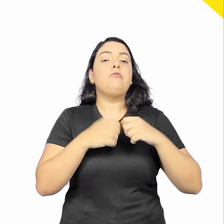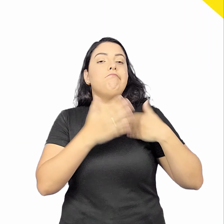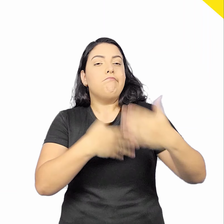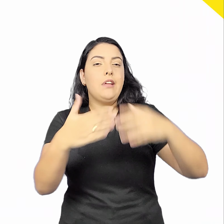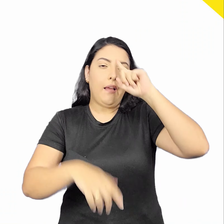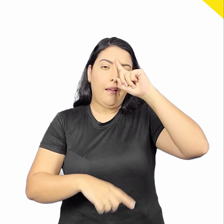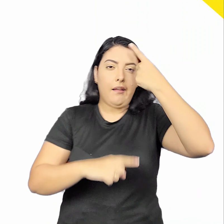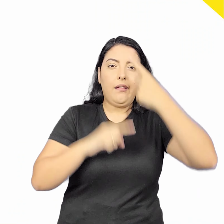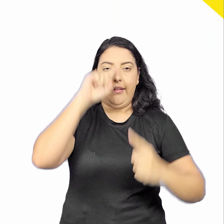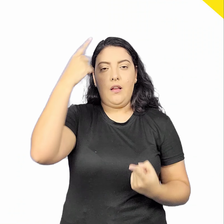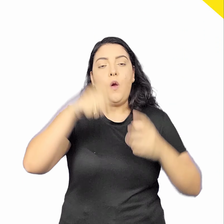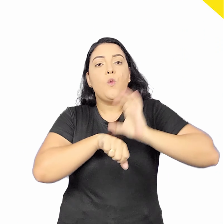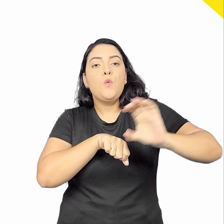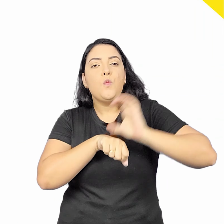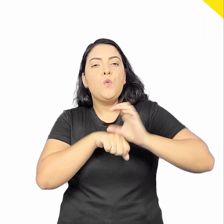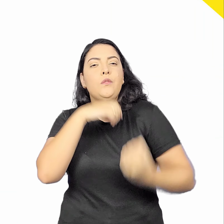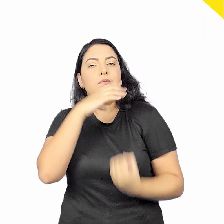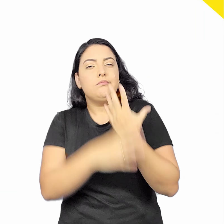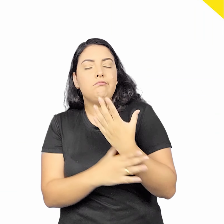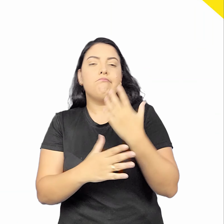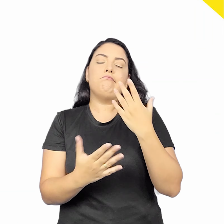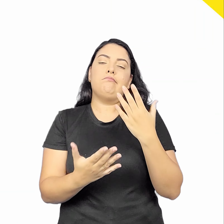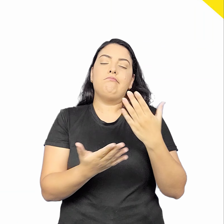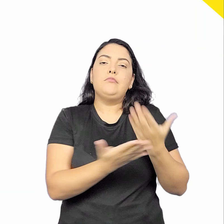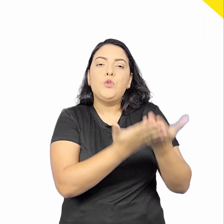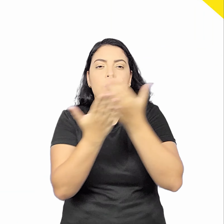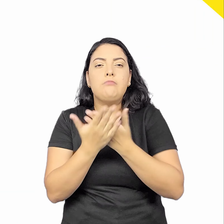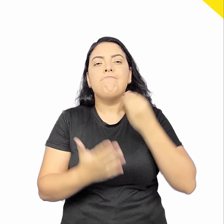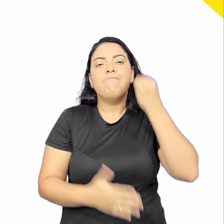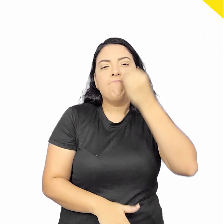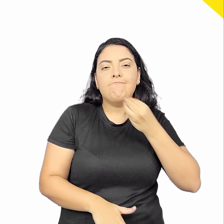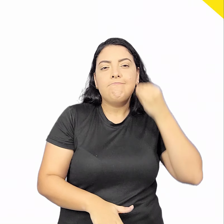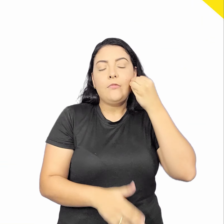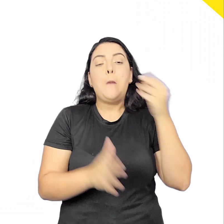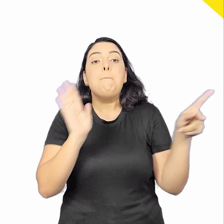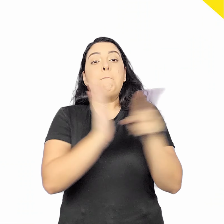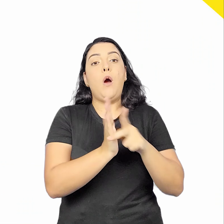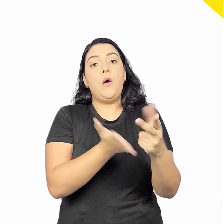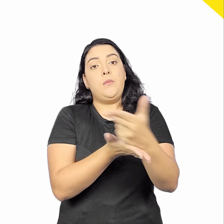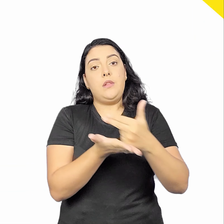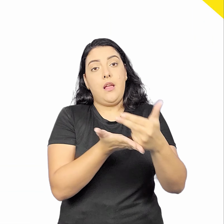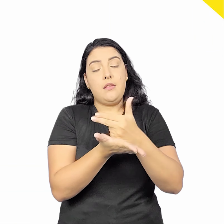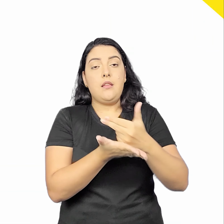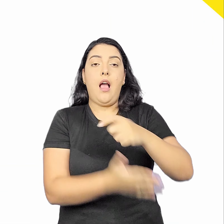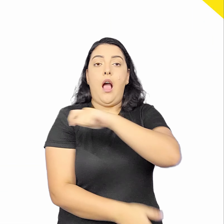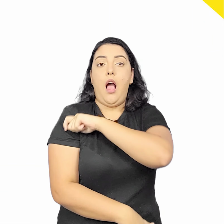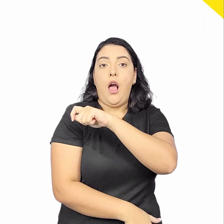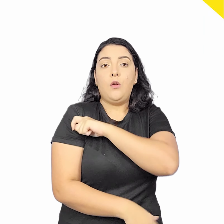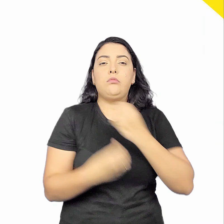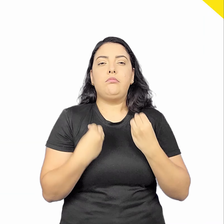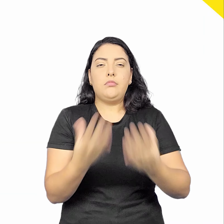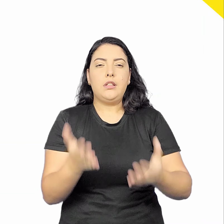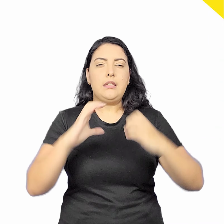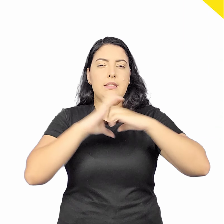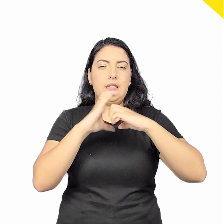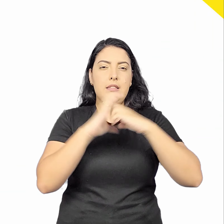foram elaborados em um processo criativo durante um curso de Criação, Apreciação e Experimentação em Desenho